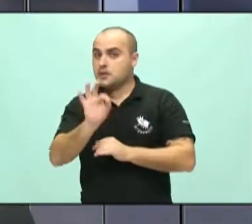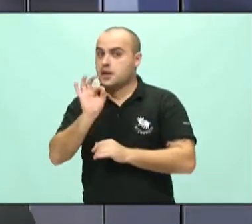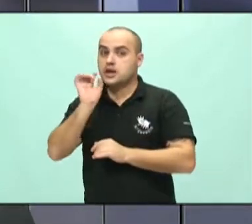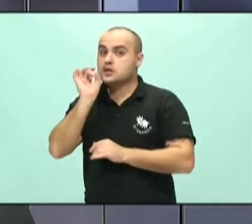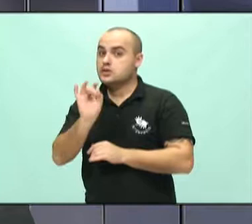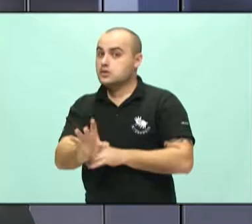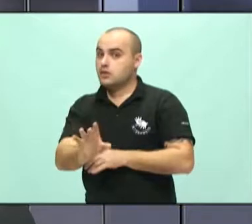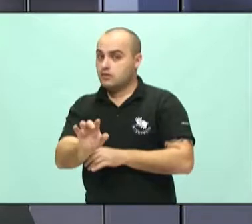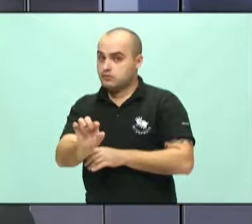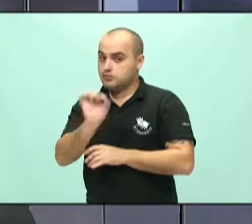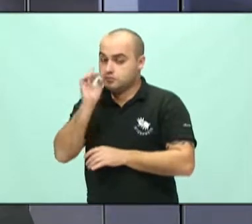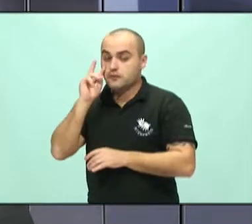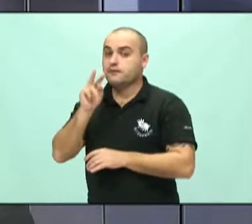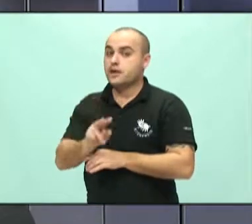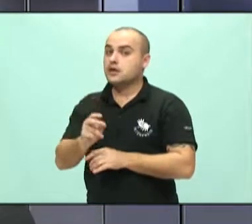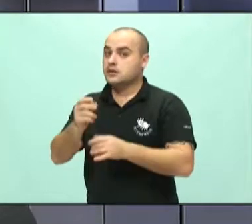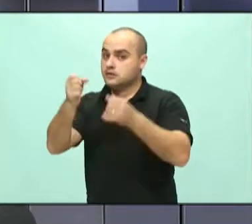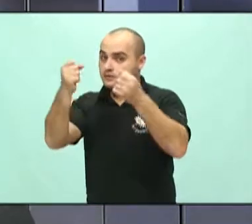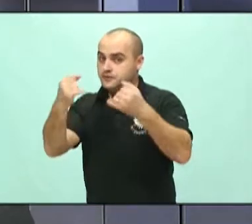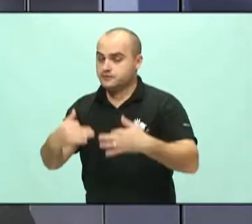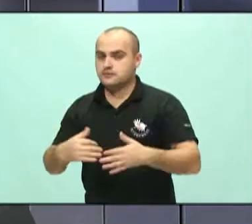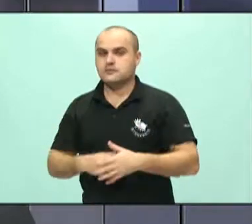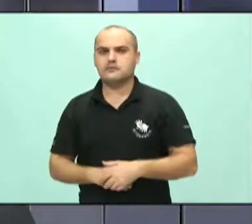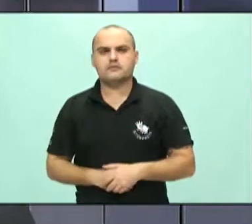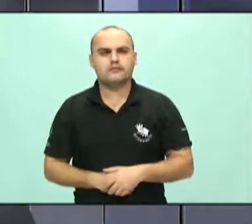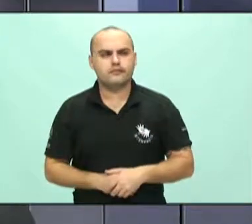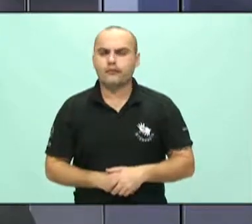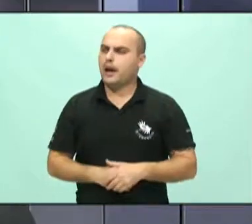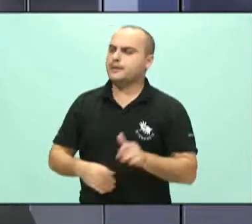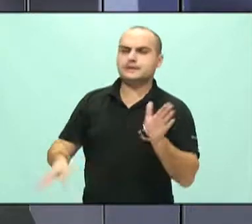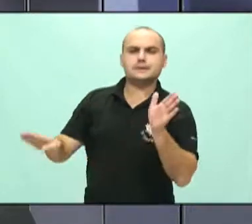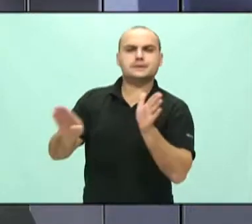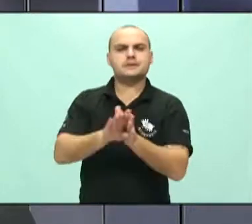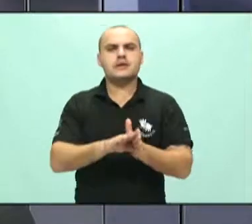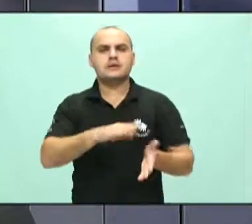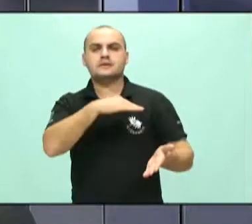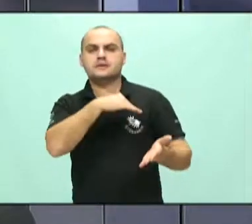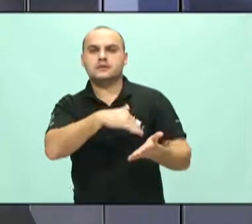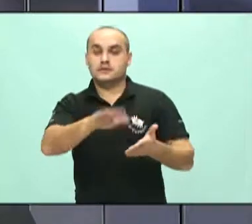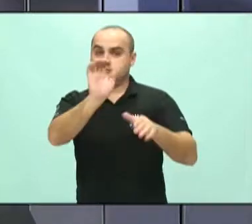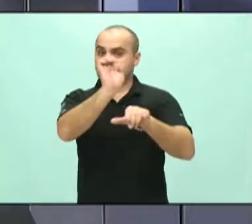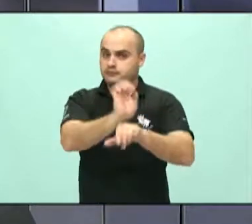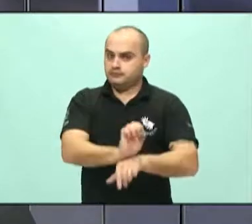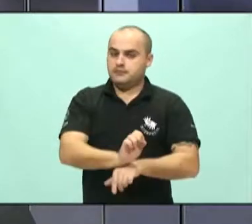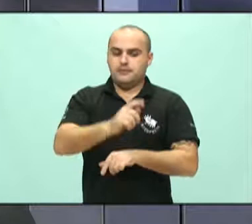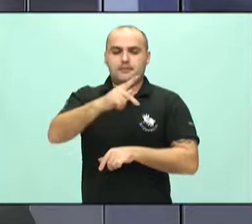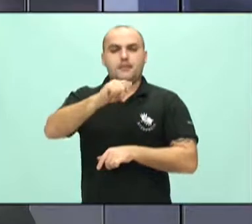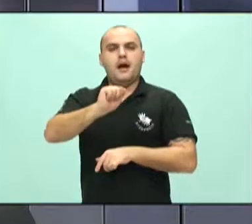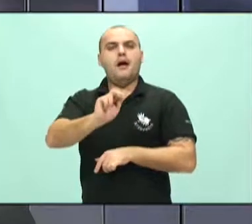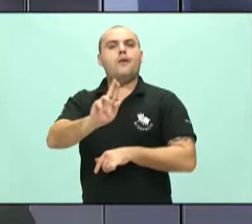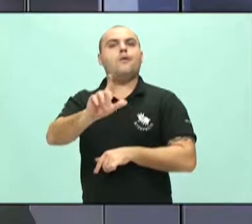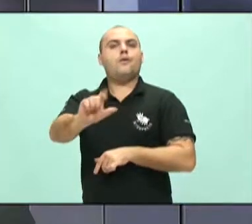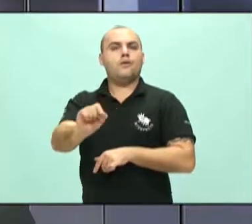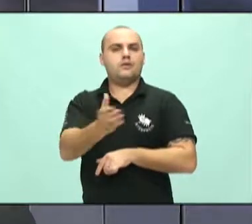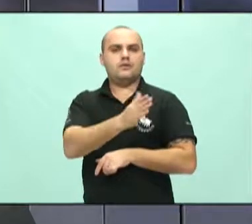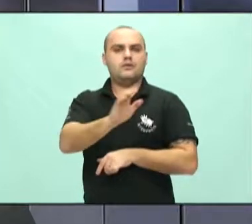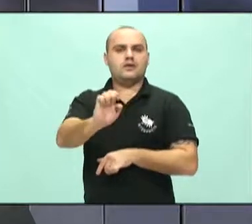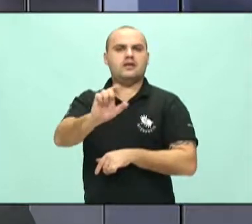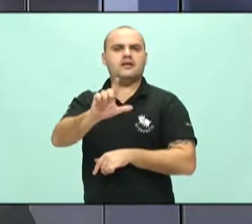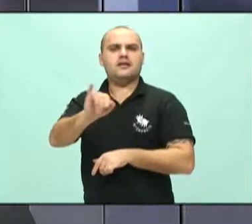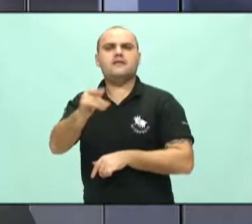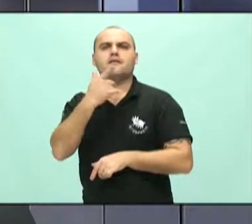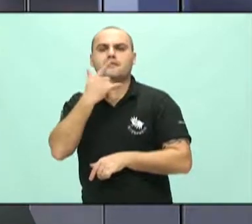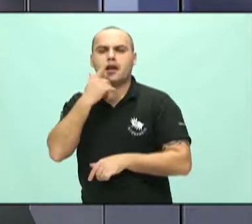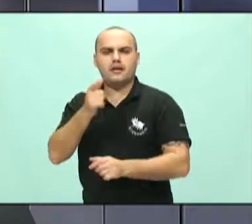para servir de exemplo. Aí me vem o secretário de Estado da Fazenda, o senhor Paulo Eli, dizer que a pesca em